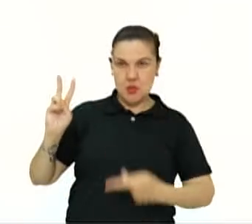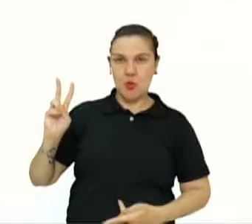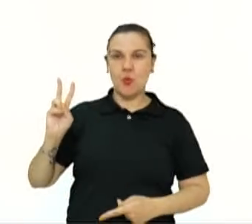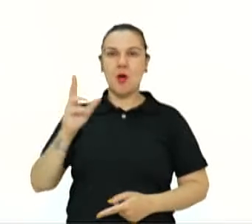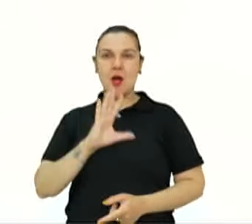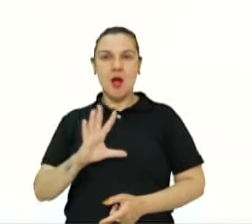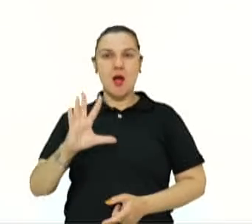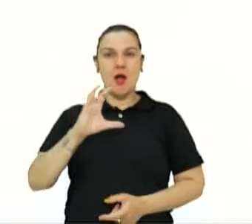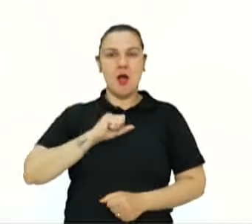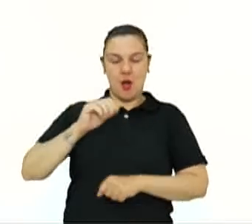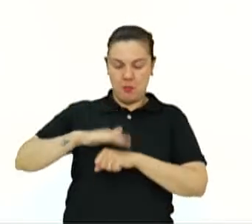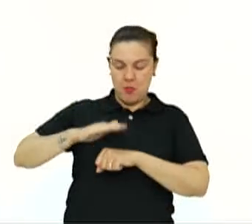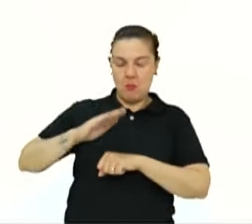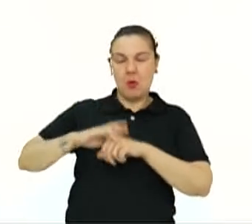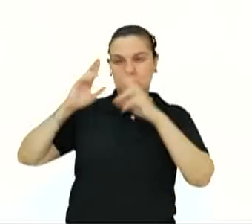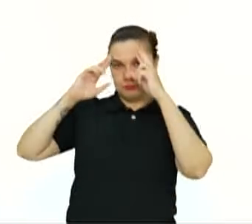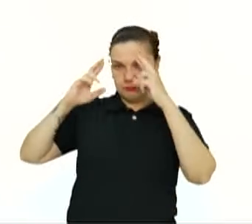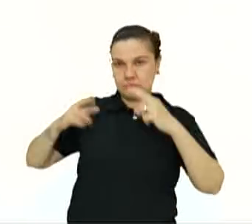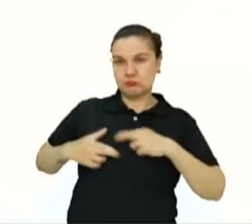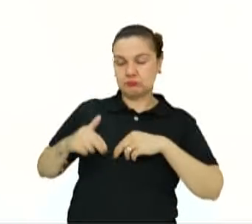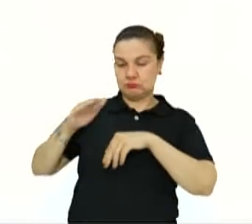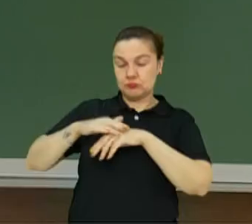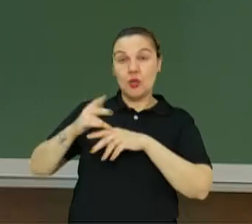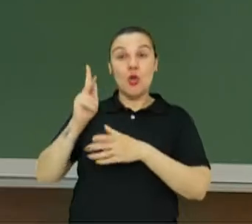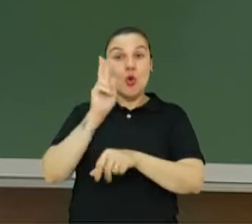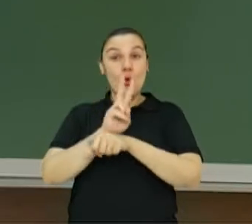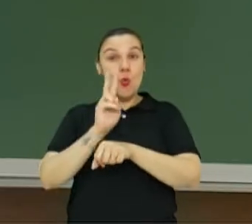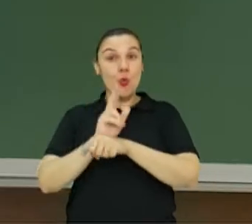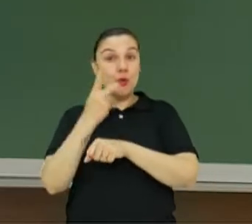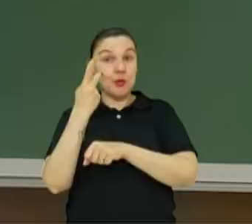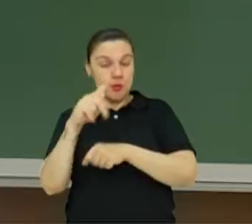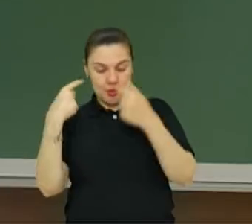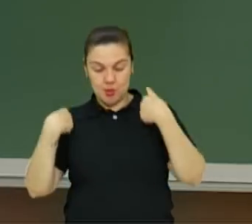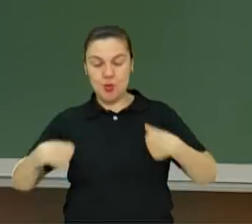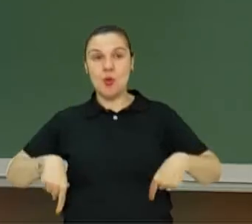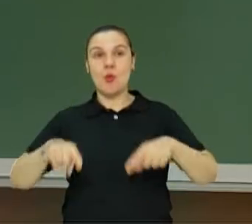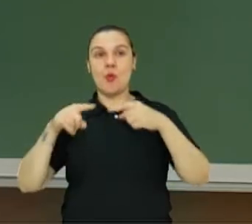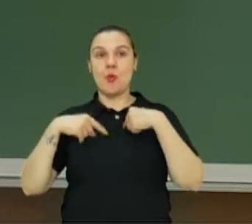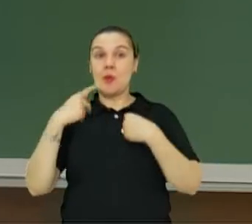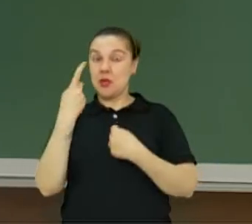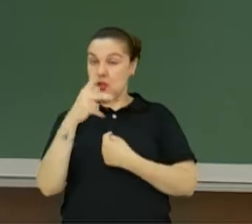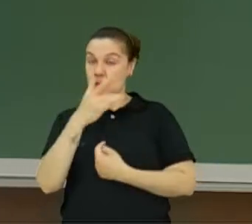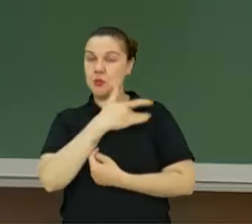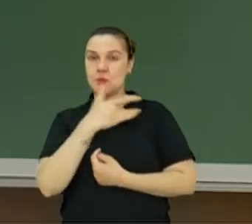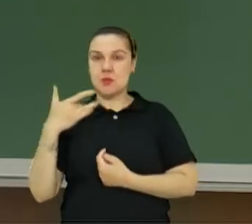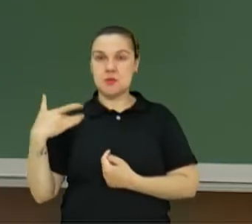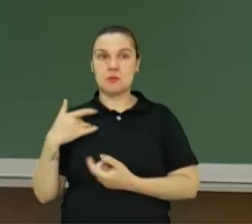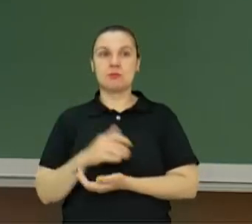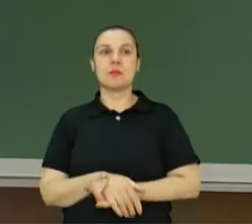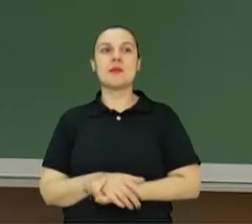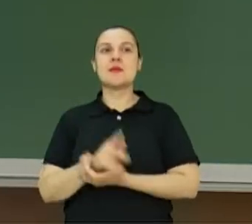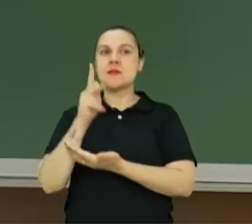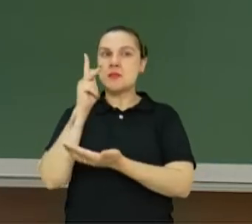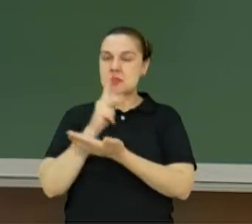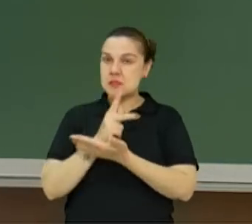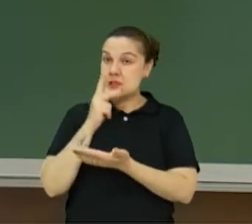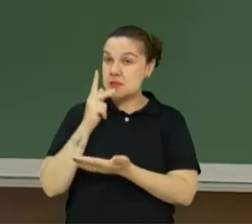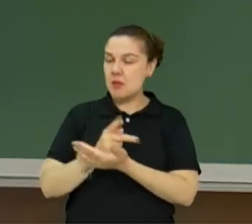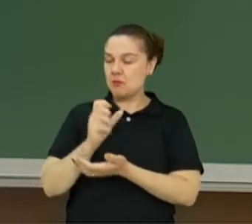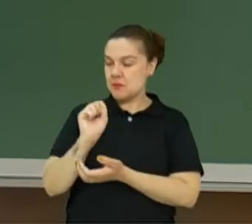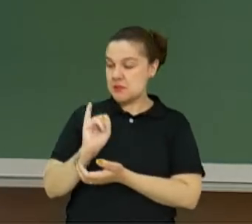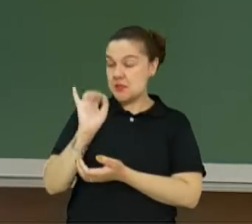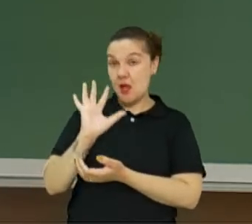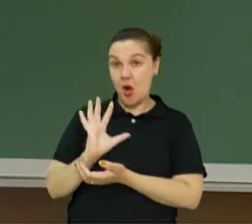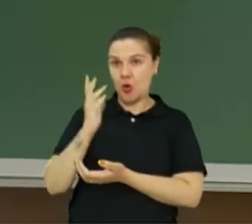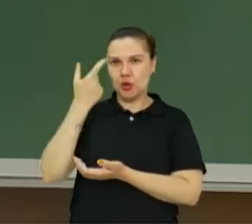Se ame, se respeite, né? Cuide do seu corpo, tá? Da sua saúde. E claro, no dia em que